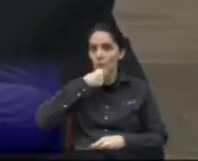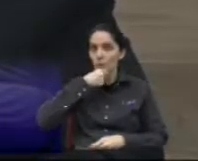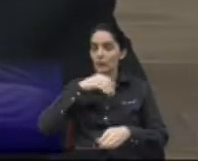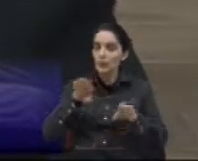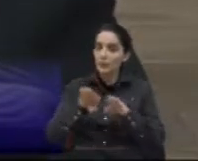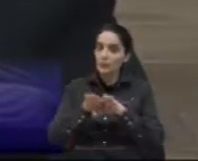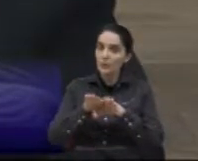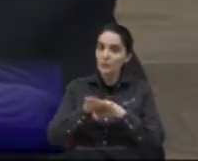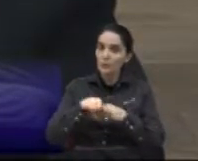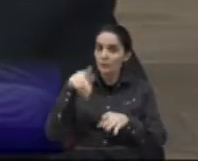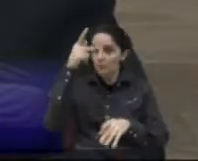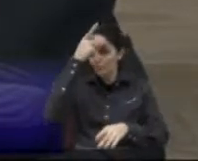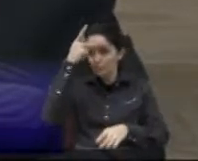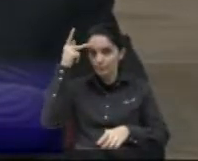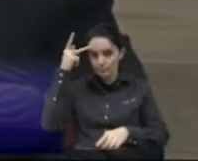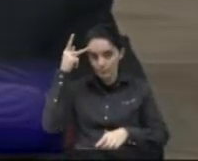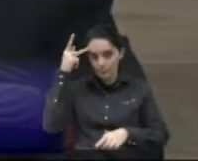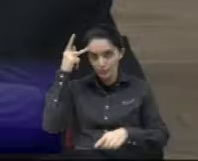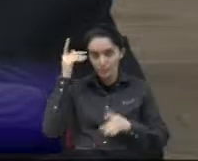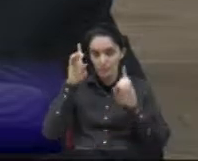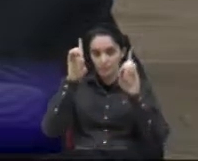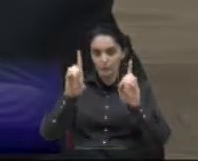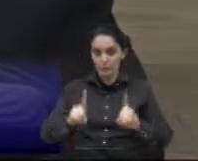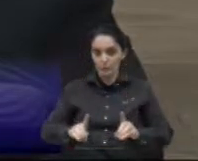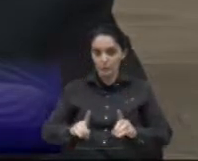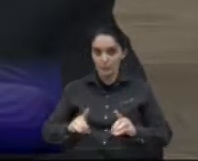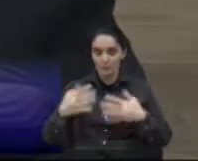com deficiência motora,